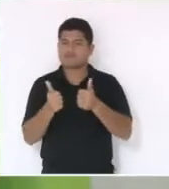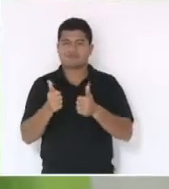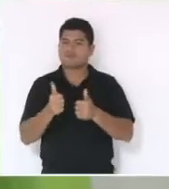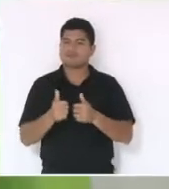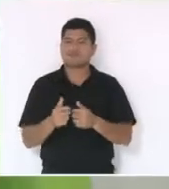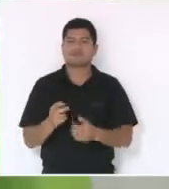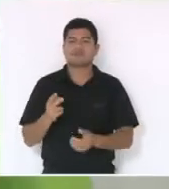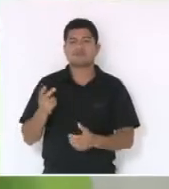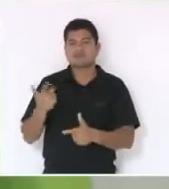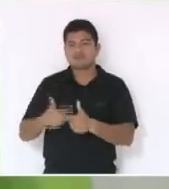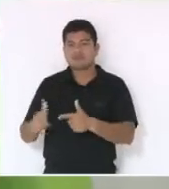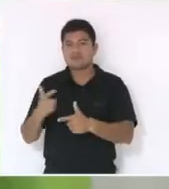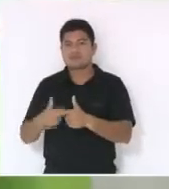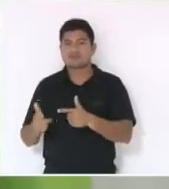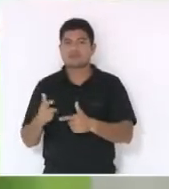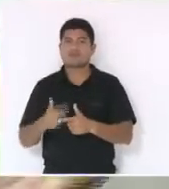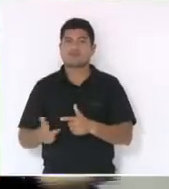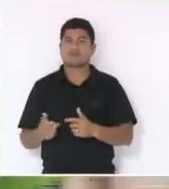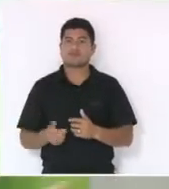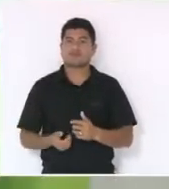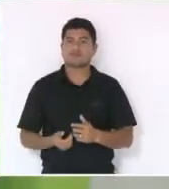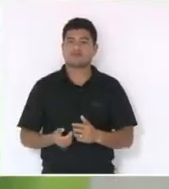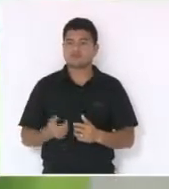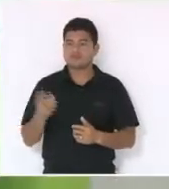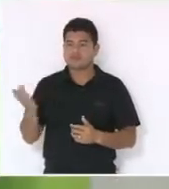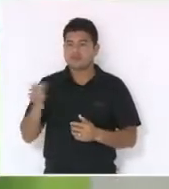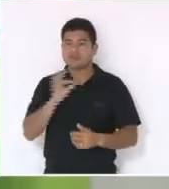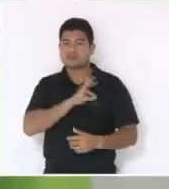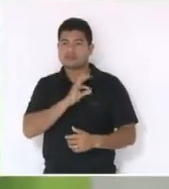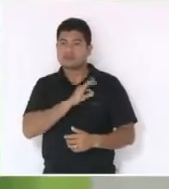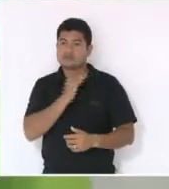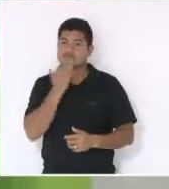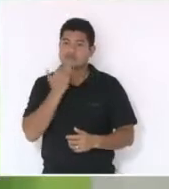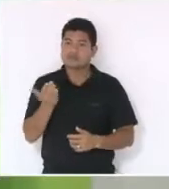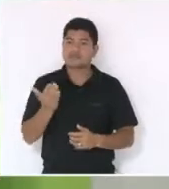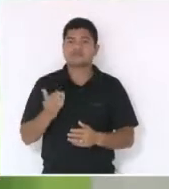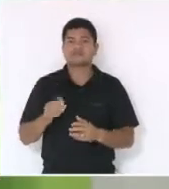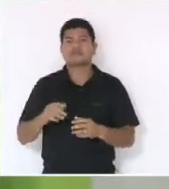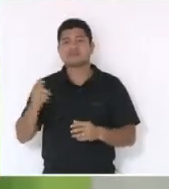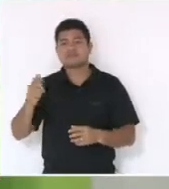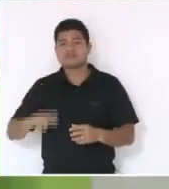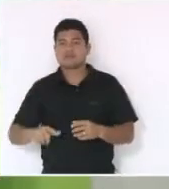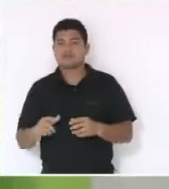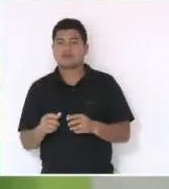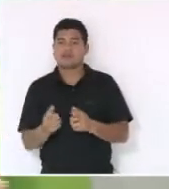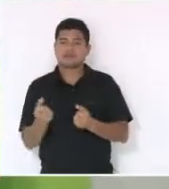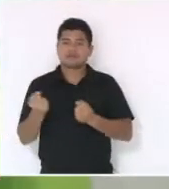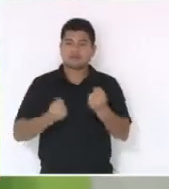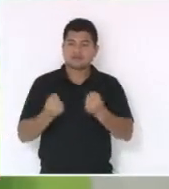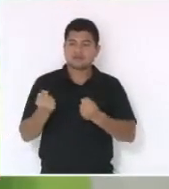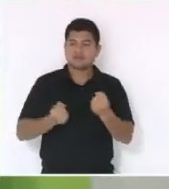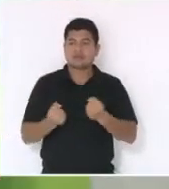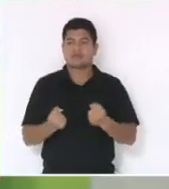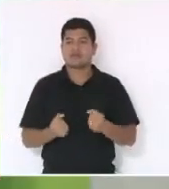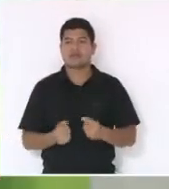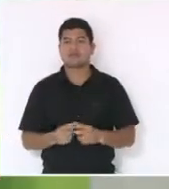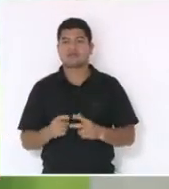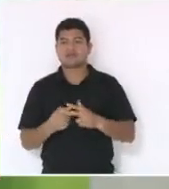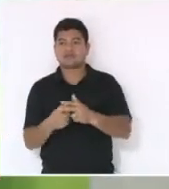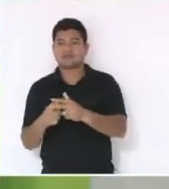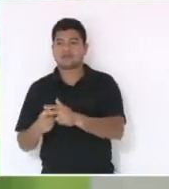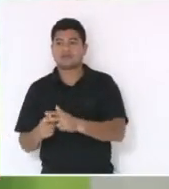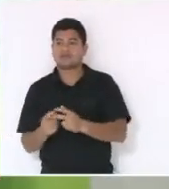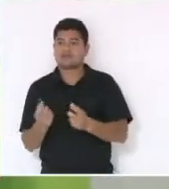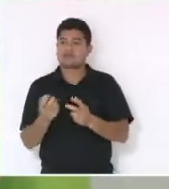o pleito de veículos maiores, veículos com tração nas quatro rodas, para poderem atender